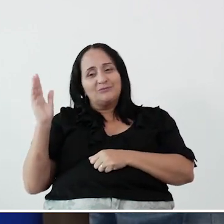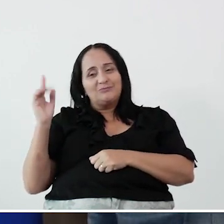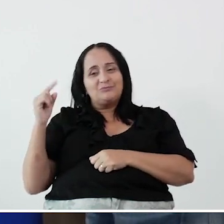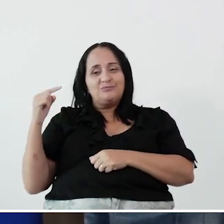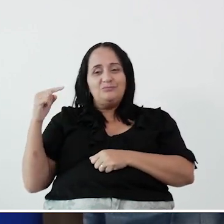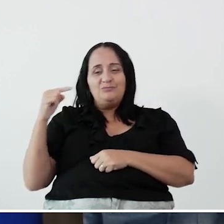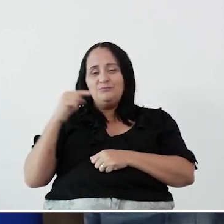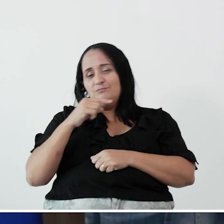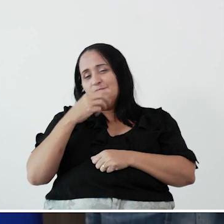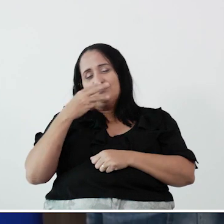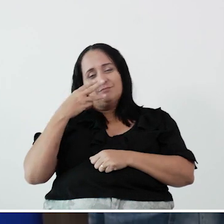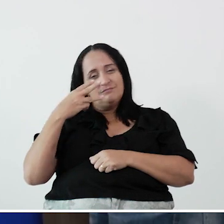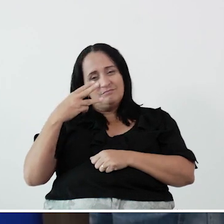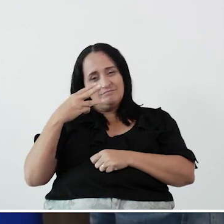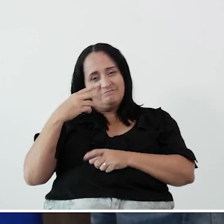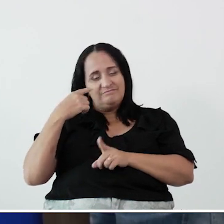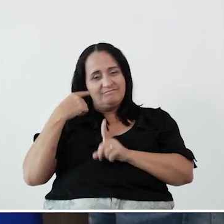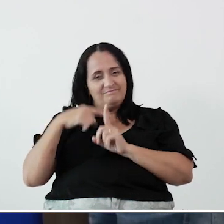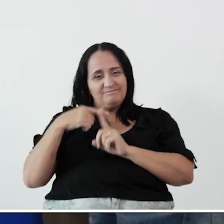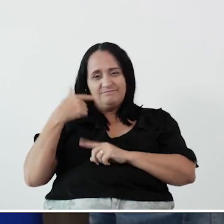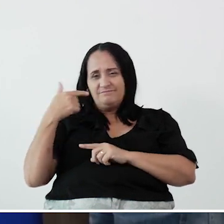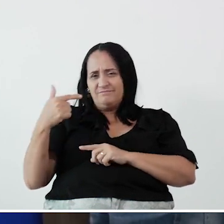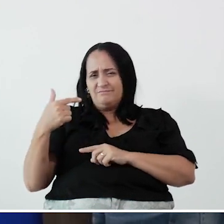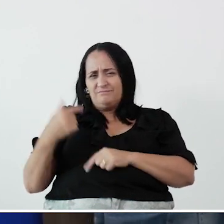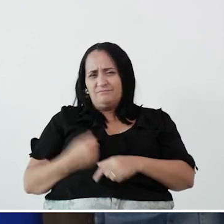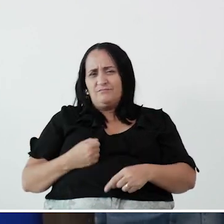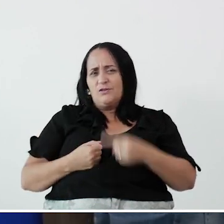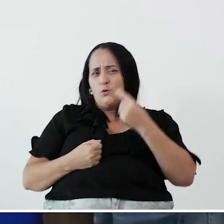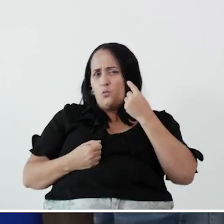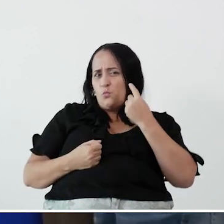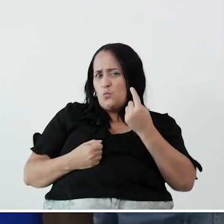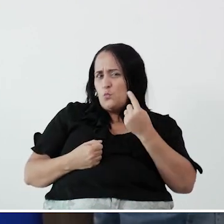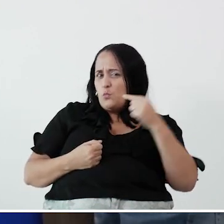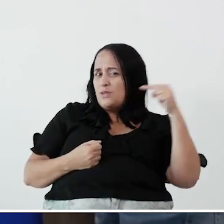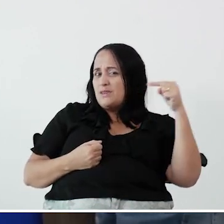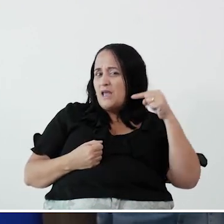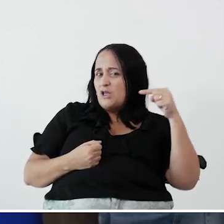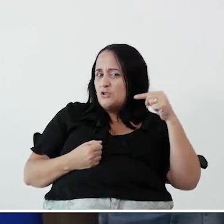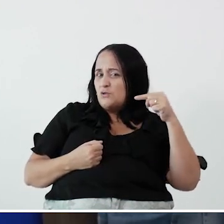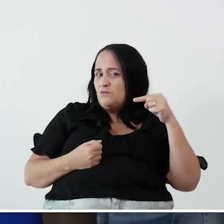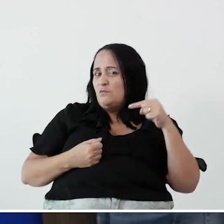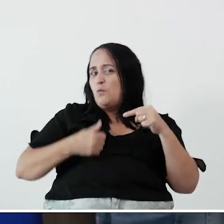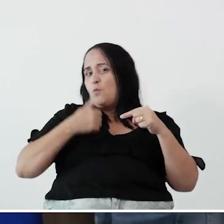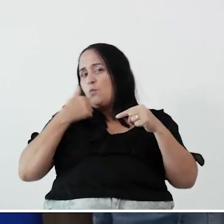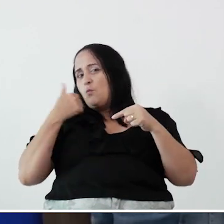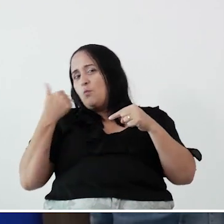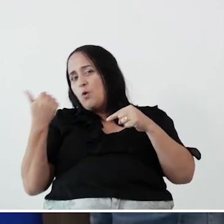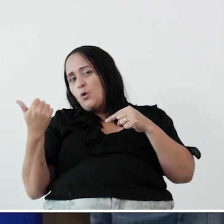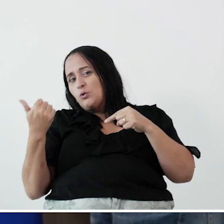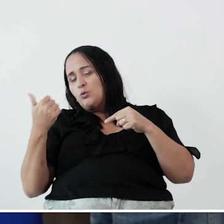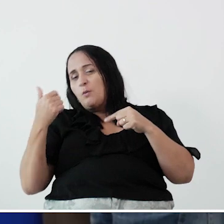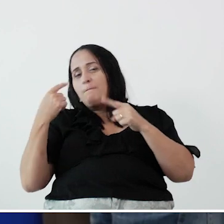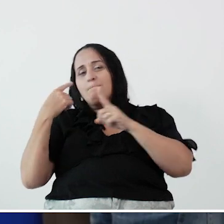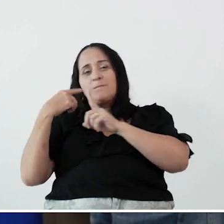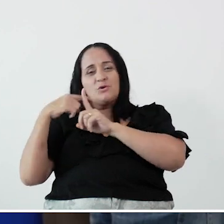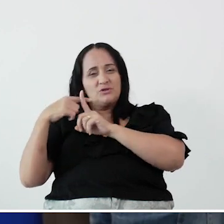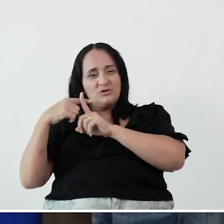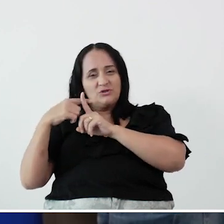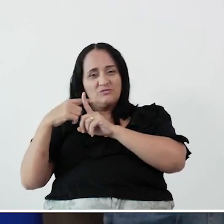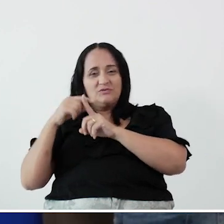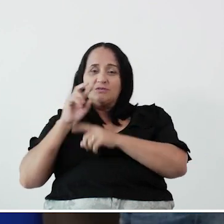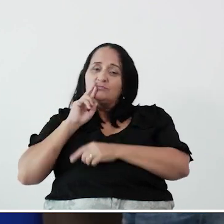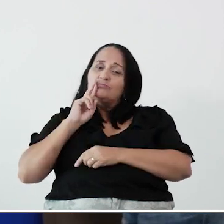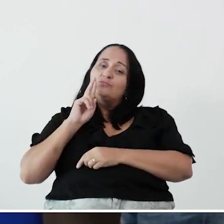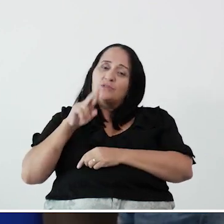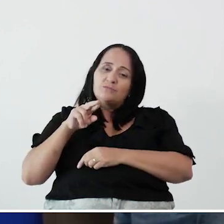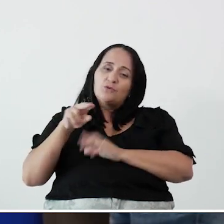dois números com sinais contrários. Um é positivo e o outro é negativo. Olha, resultado negativo, menos